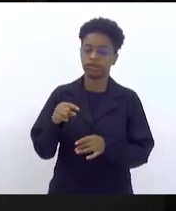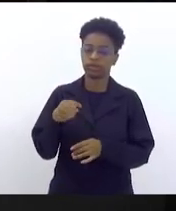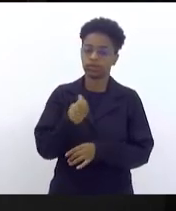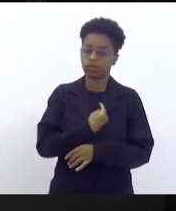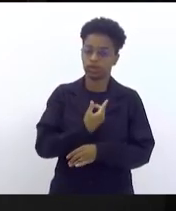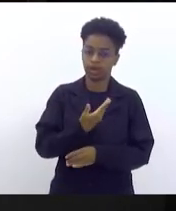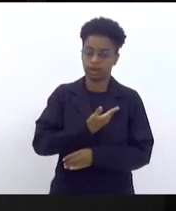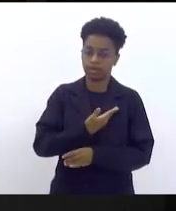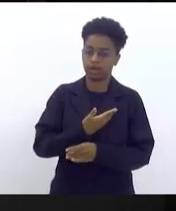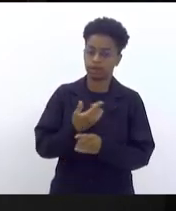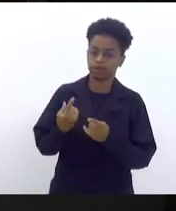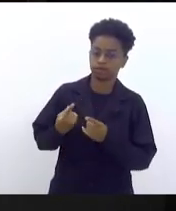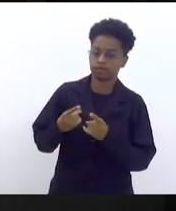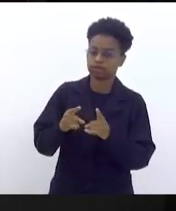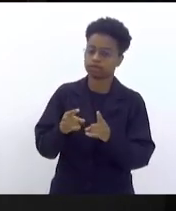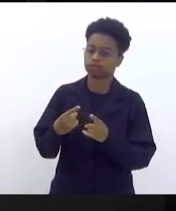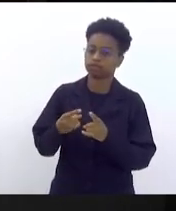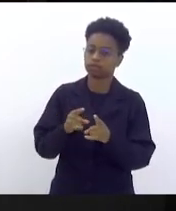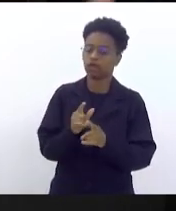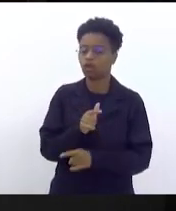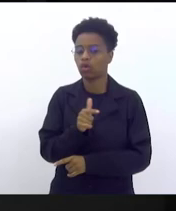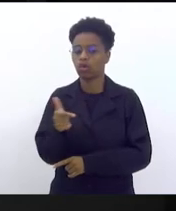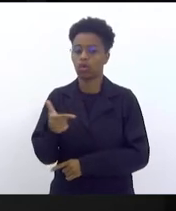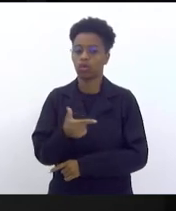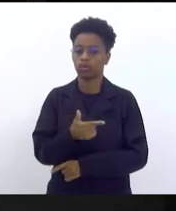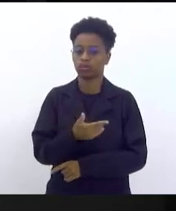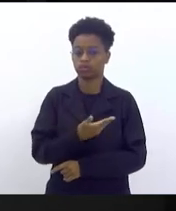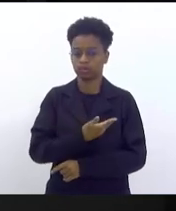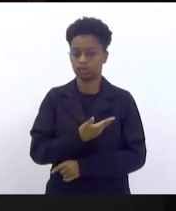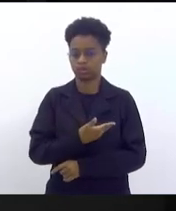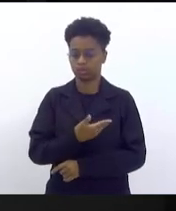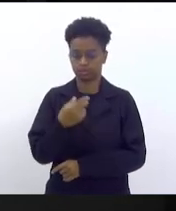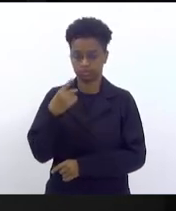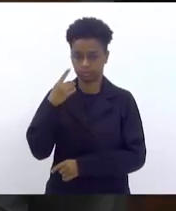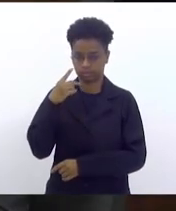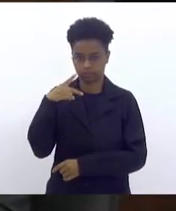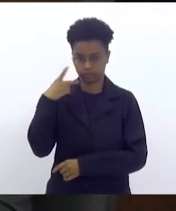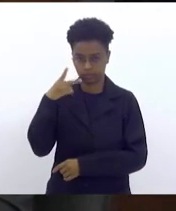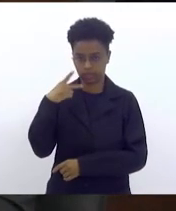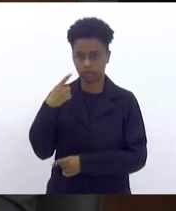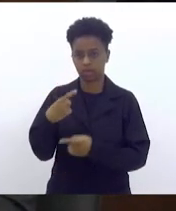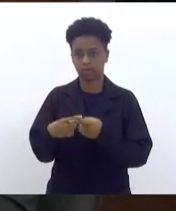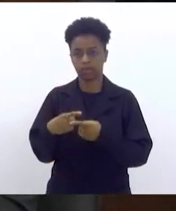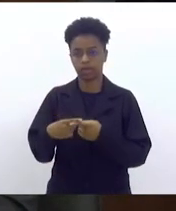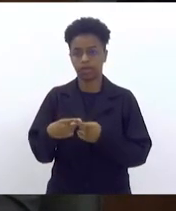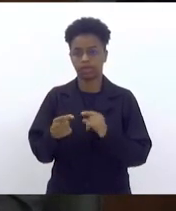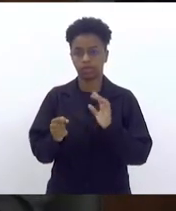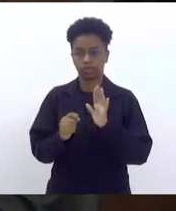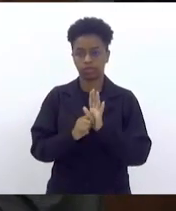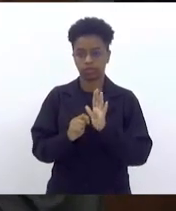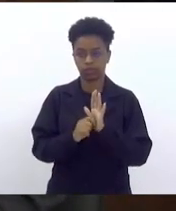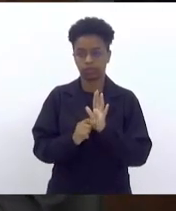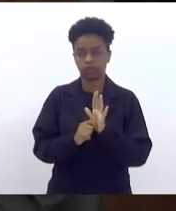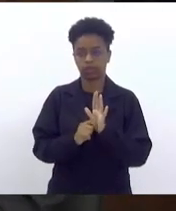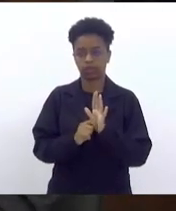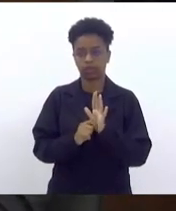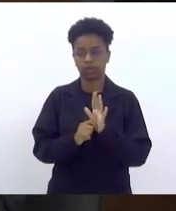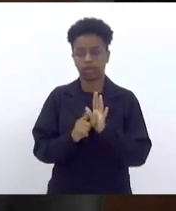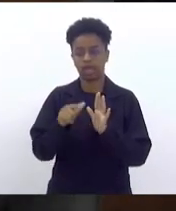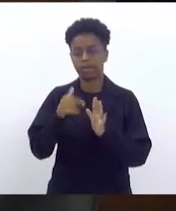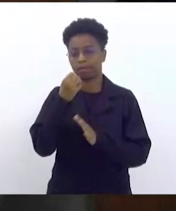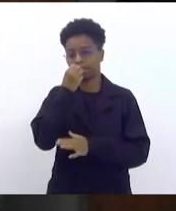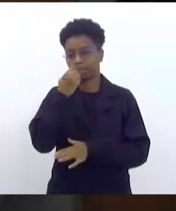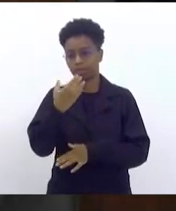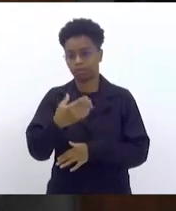colega tem sido perseguido muito por outros colegas que a droga é uma droga do bem